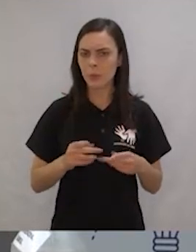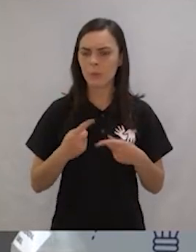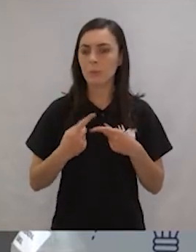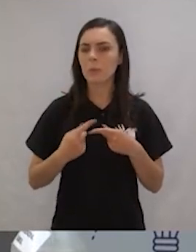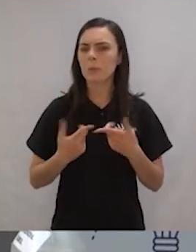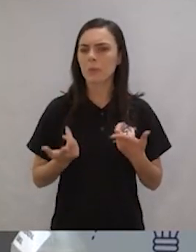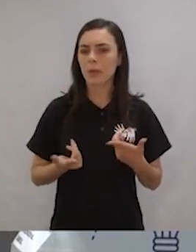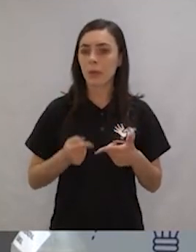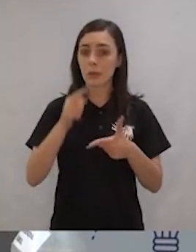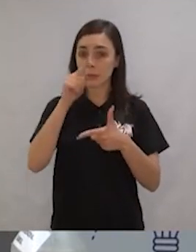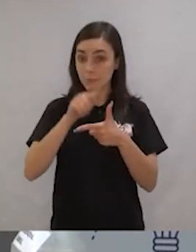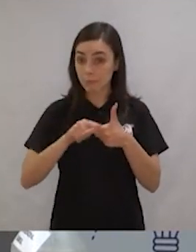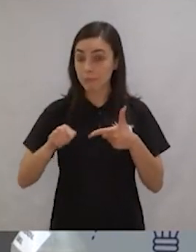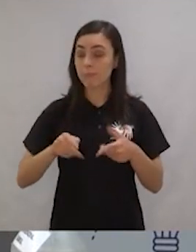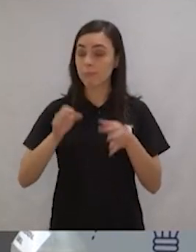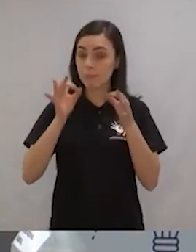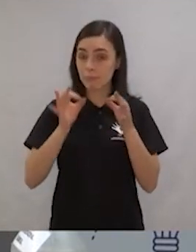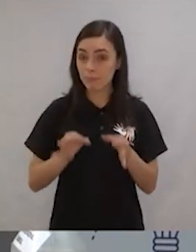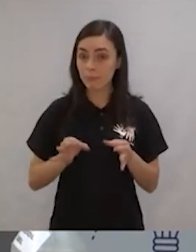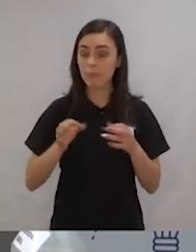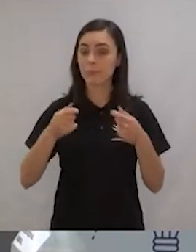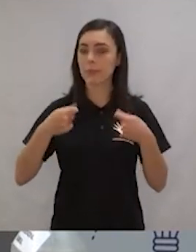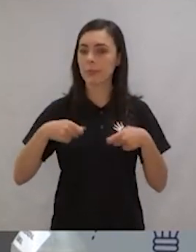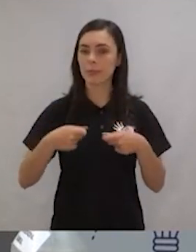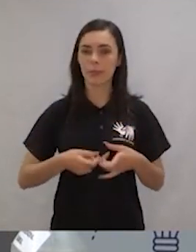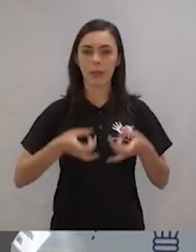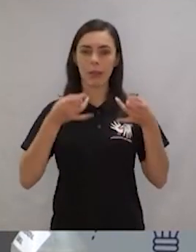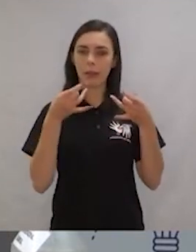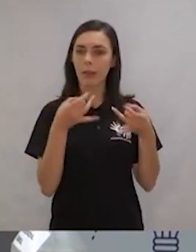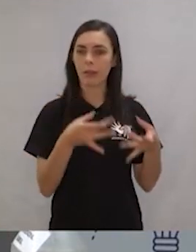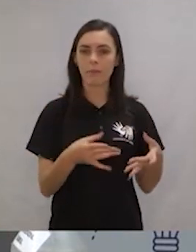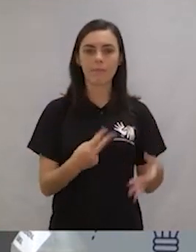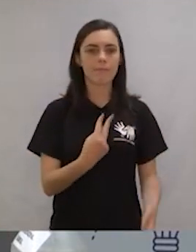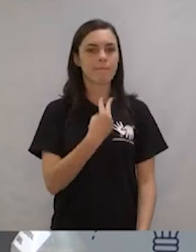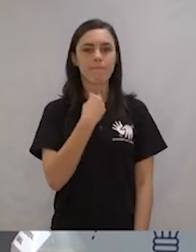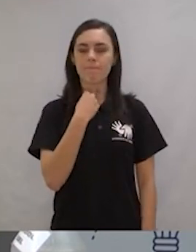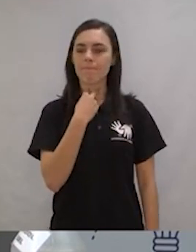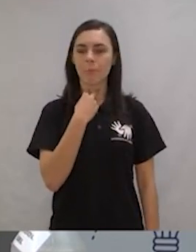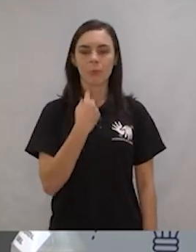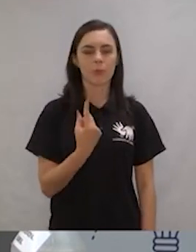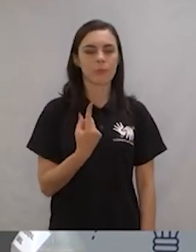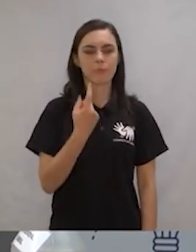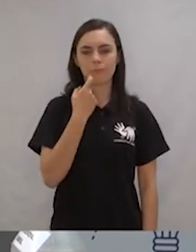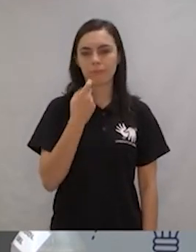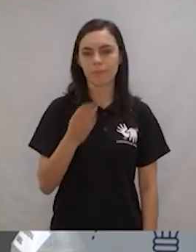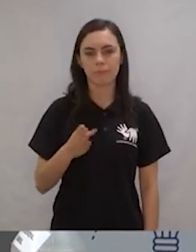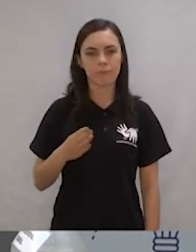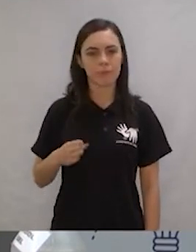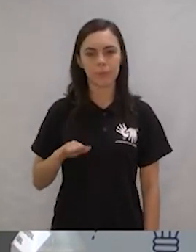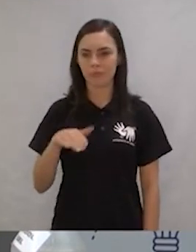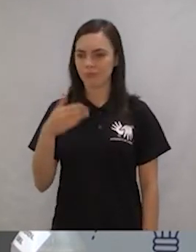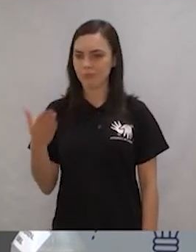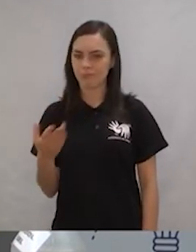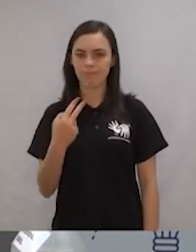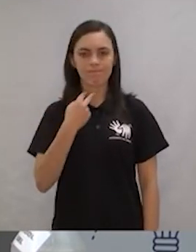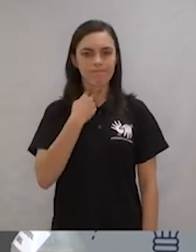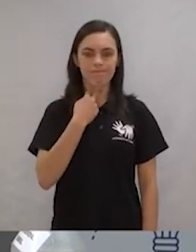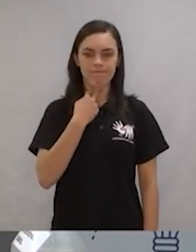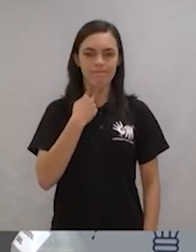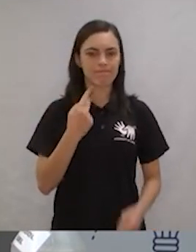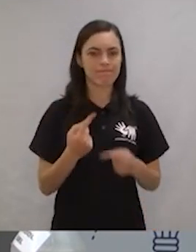nossa divisão é exata. Não pode ficar sobrando nenhum peixe fora do